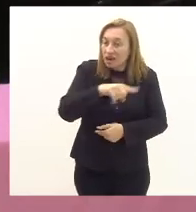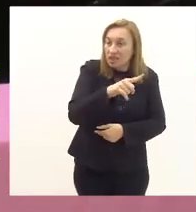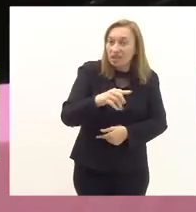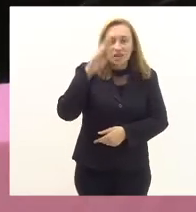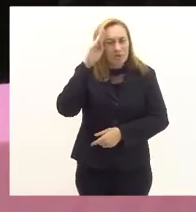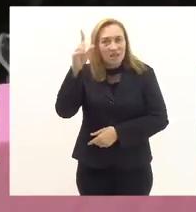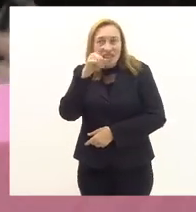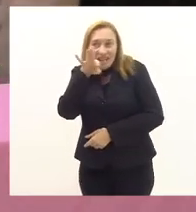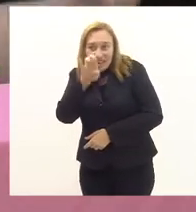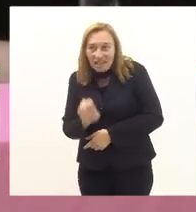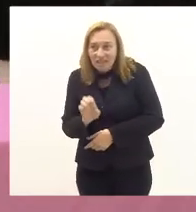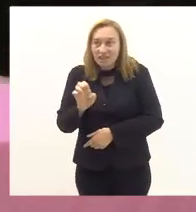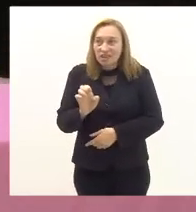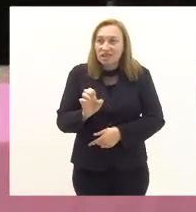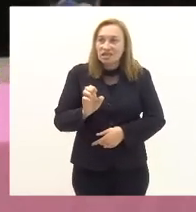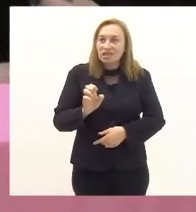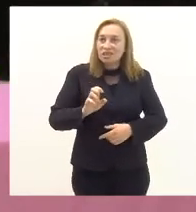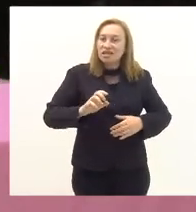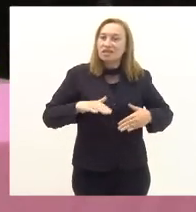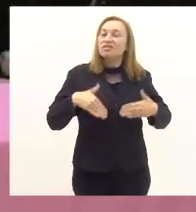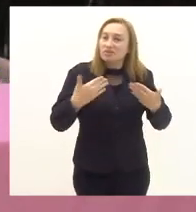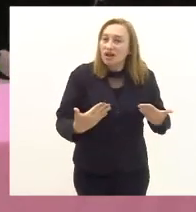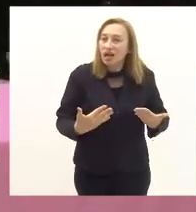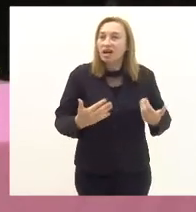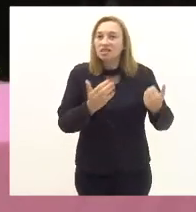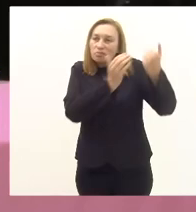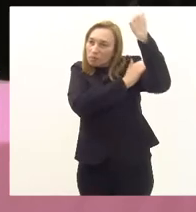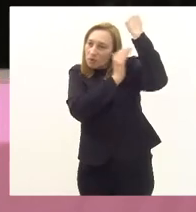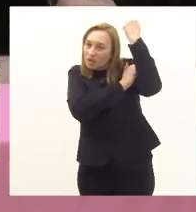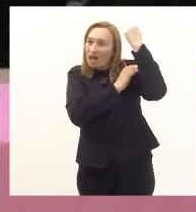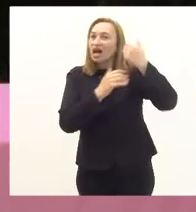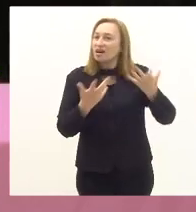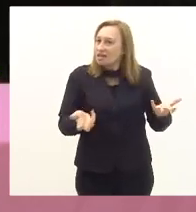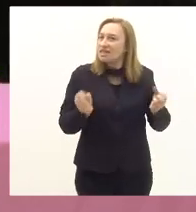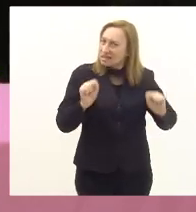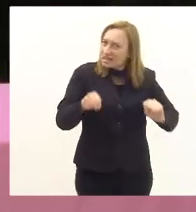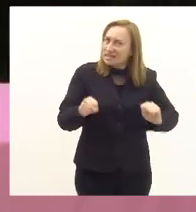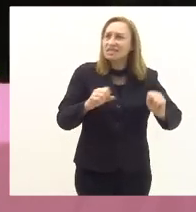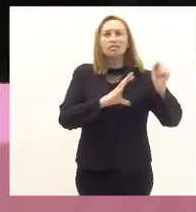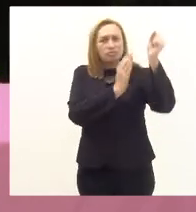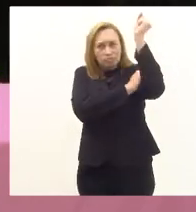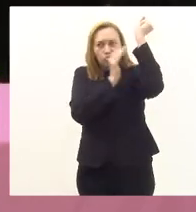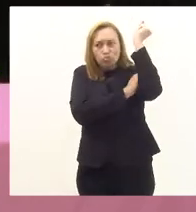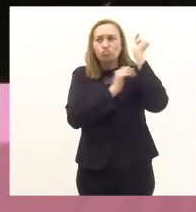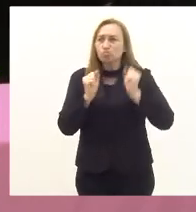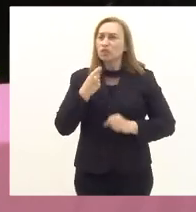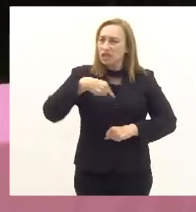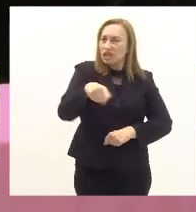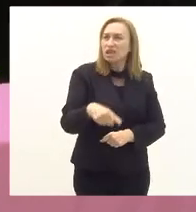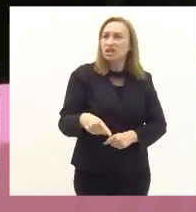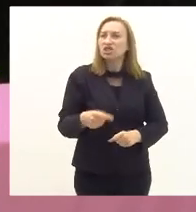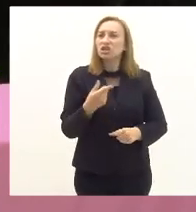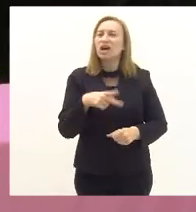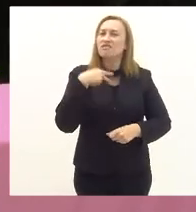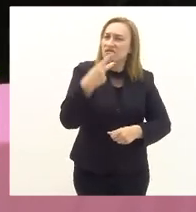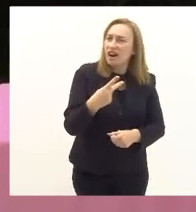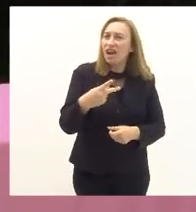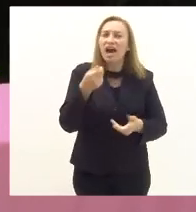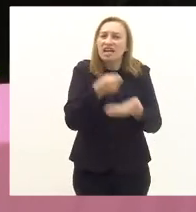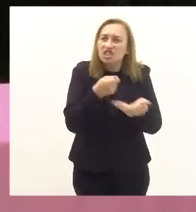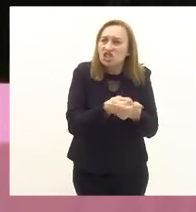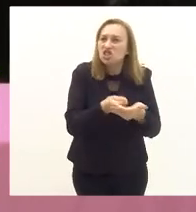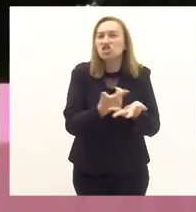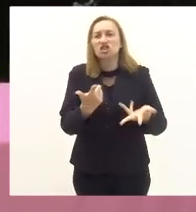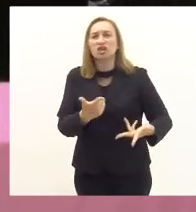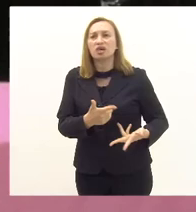à DECRAD, a se empoderar. A gente fala muito de... Ah, tem que empoderar. É isso mesmo, é ter poder. É chegar lá, é falar, de exigir de